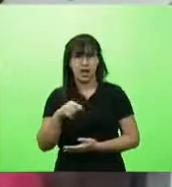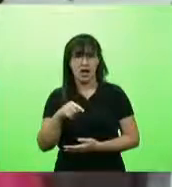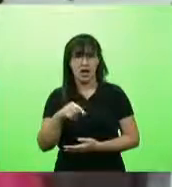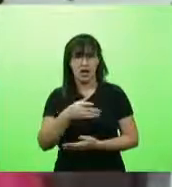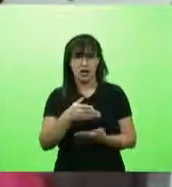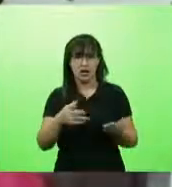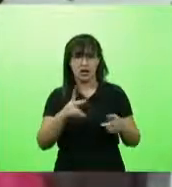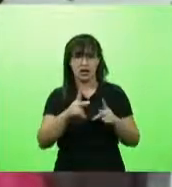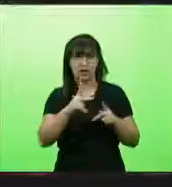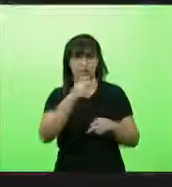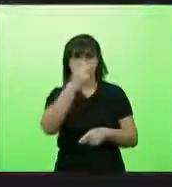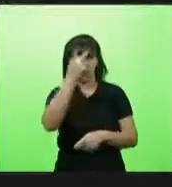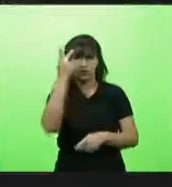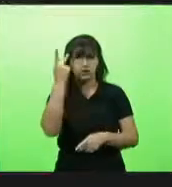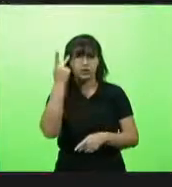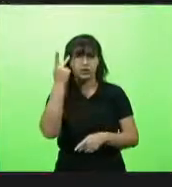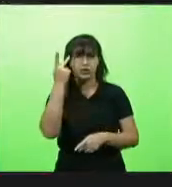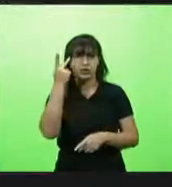né?